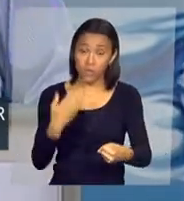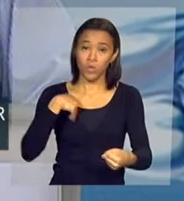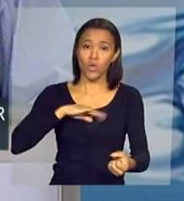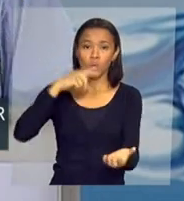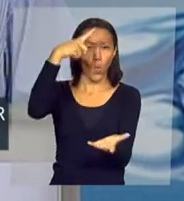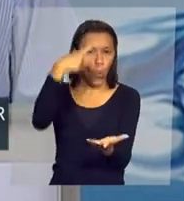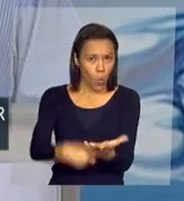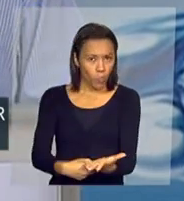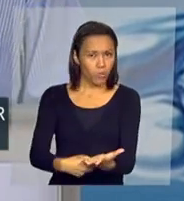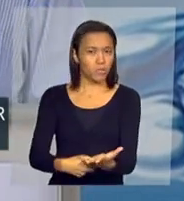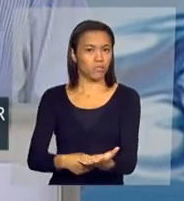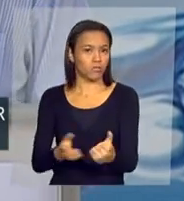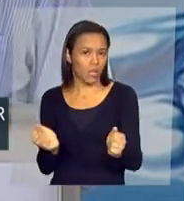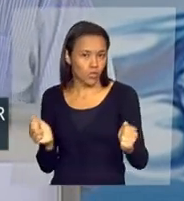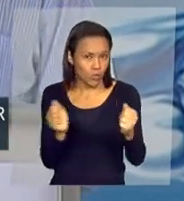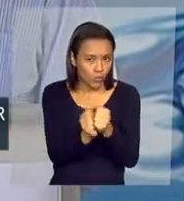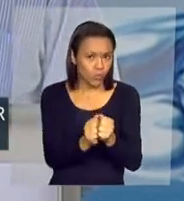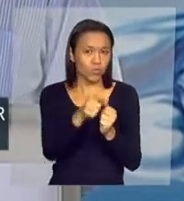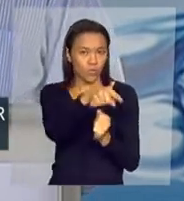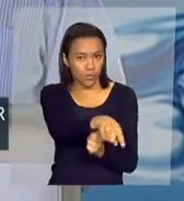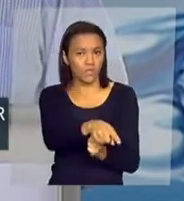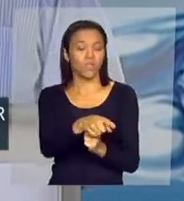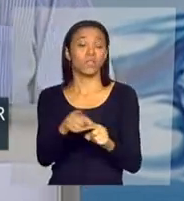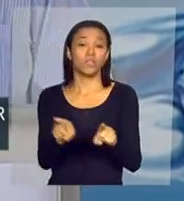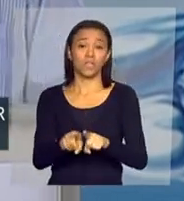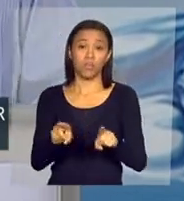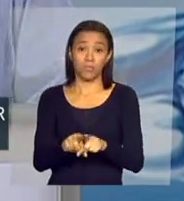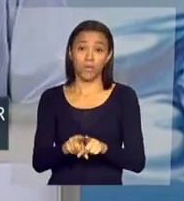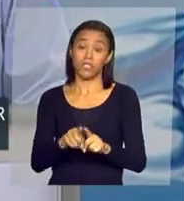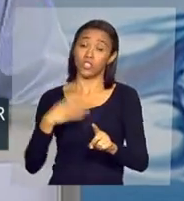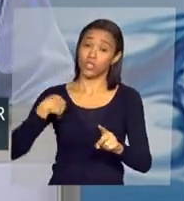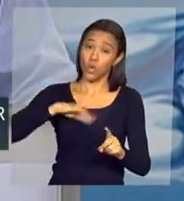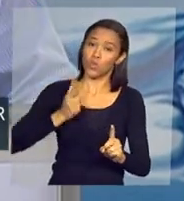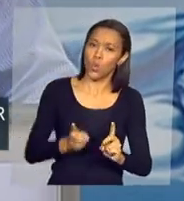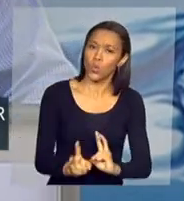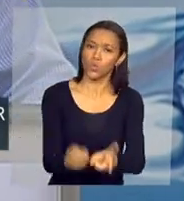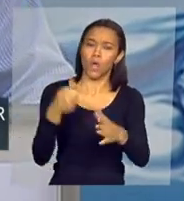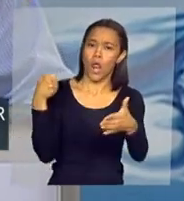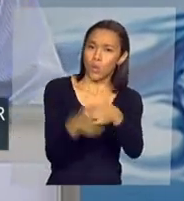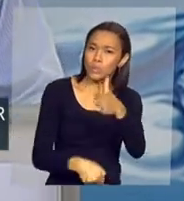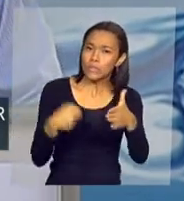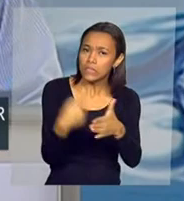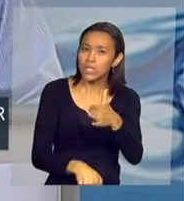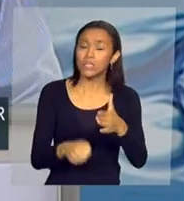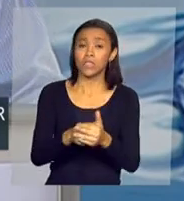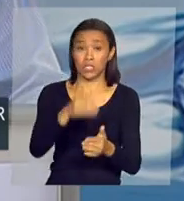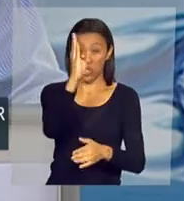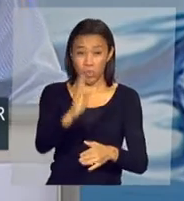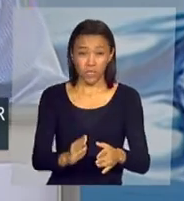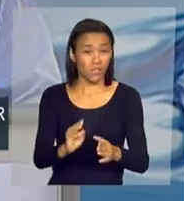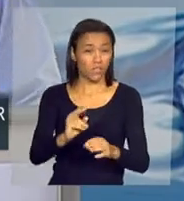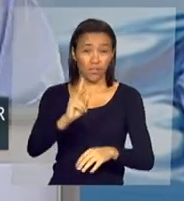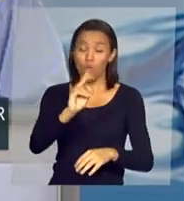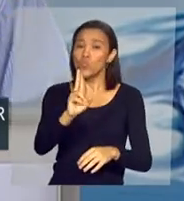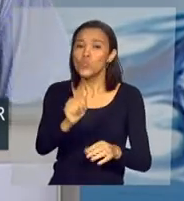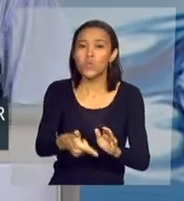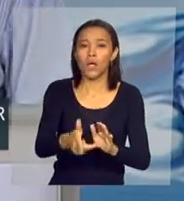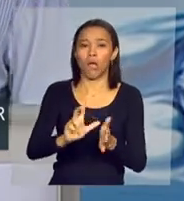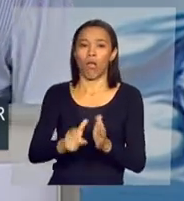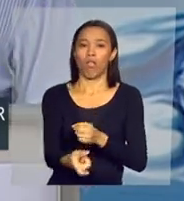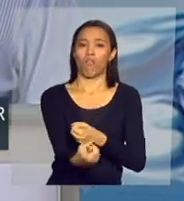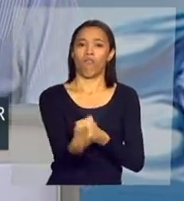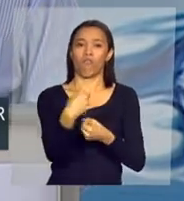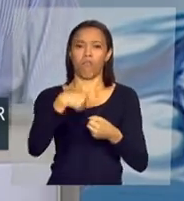de defender sua base e reiteramos o propósito de lutar para que o Brasil nunca mais retroceda às mãos daqueles